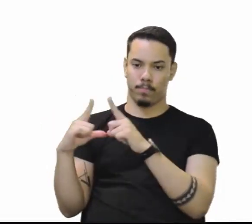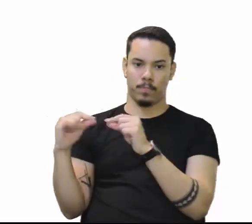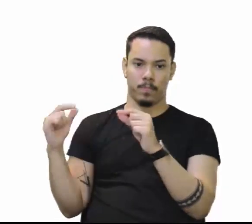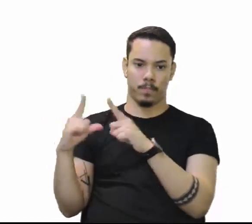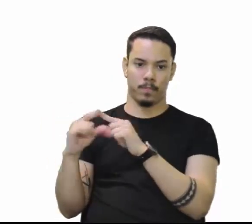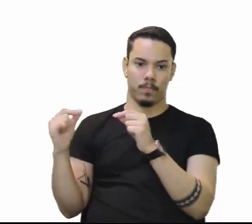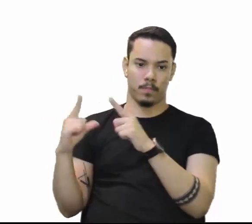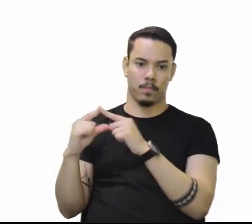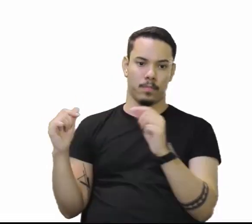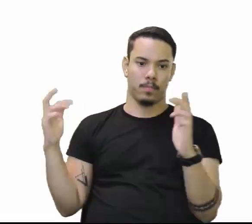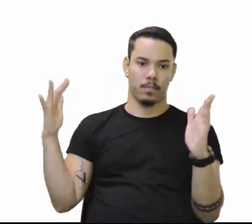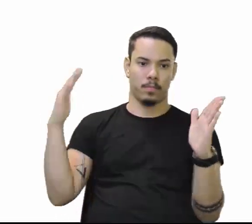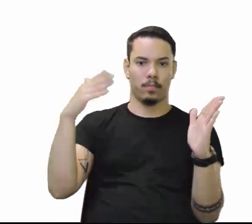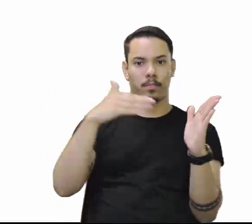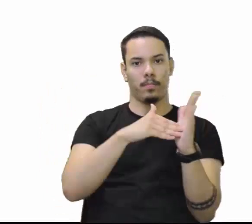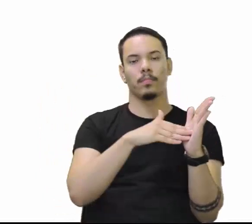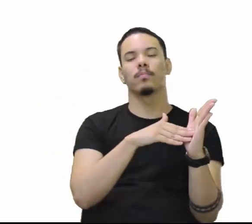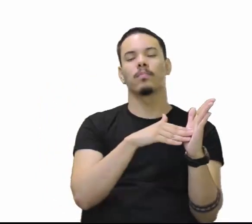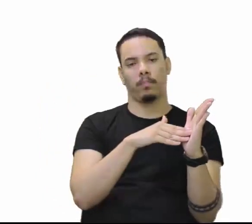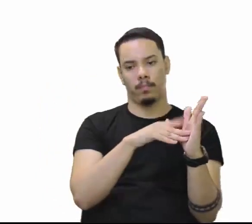ao extremo norte do Brasil.